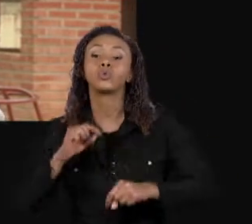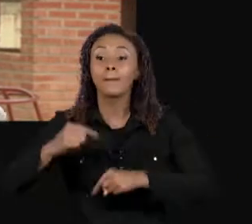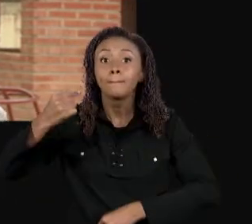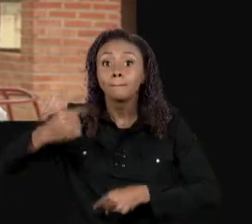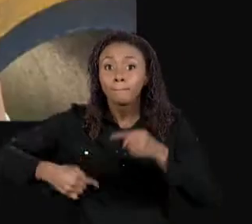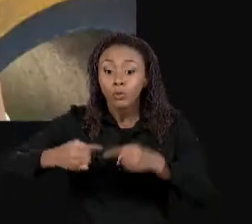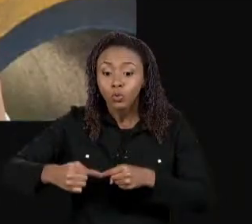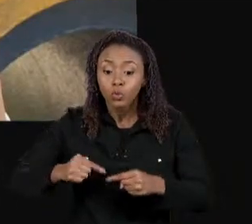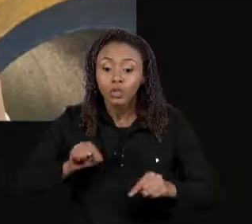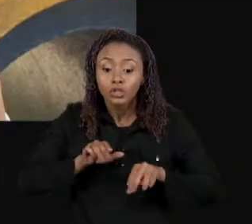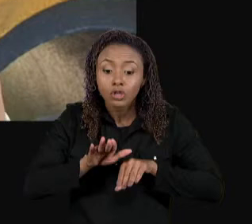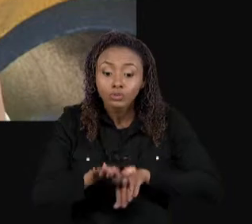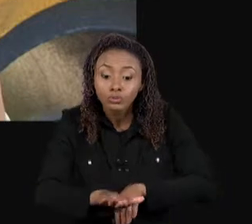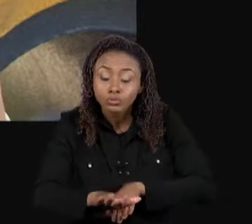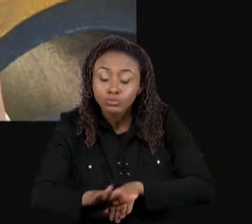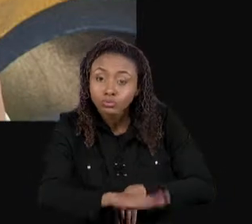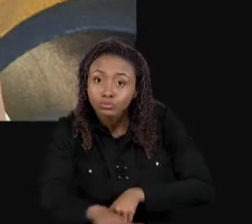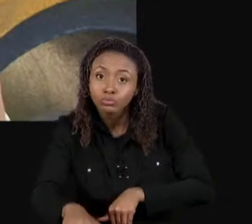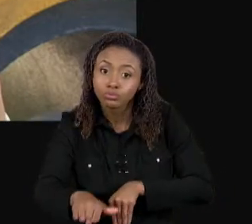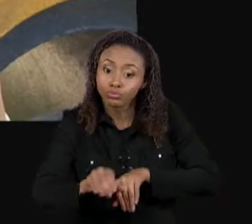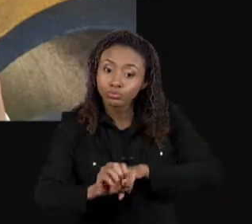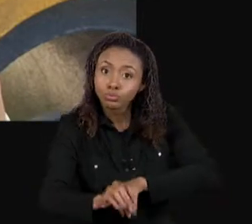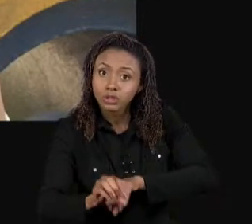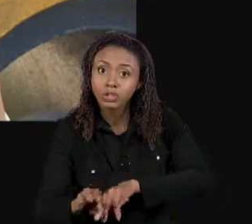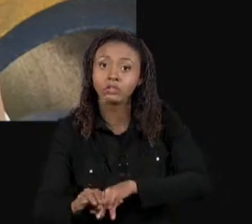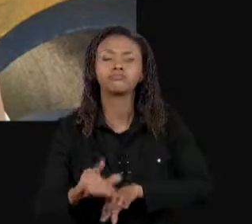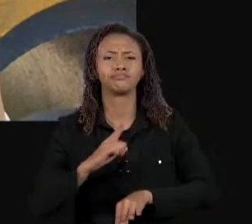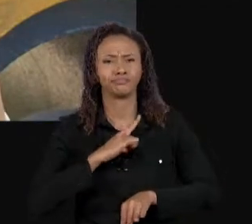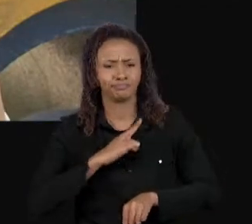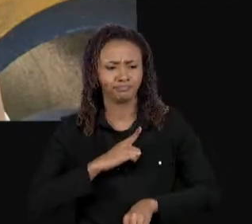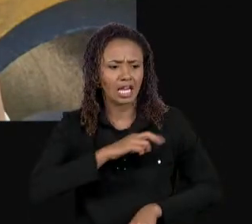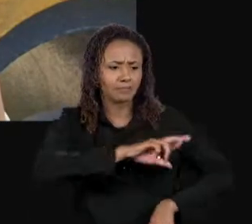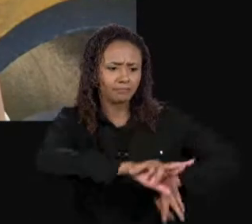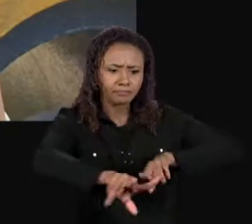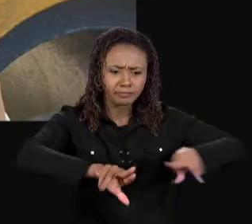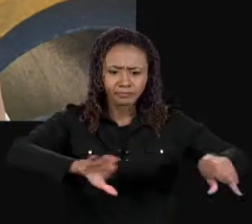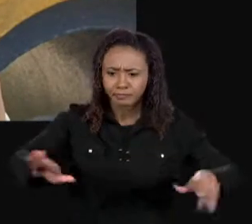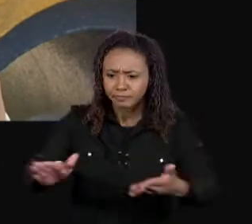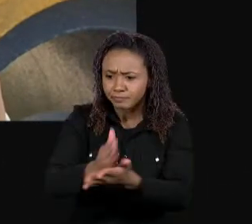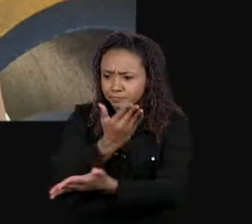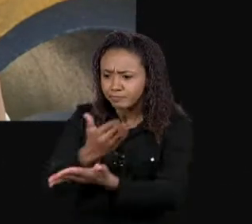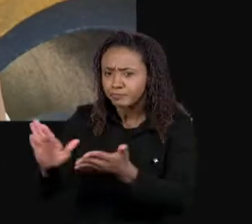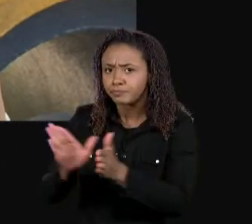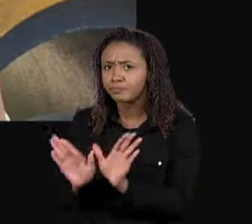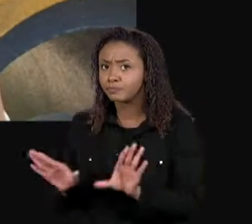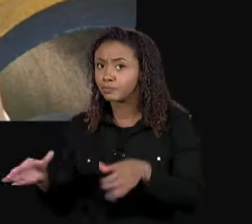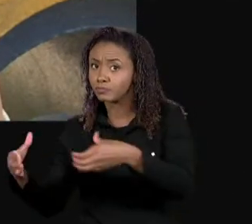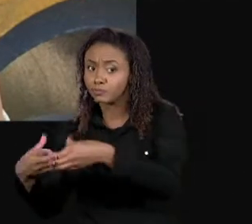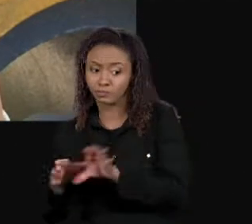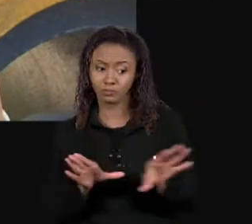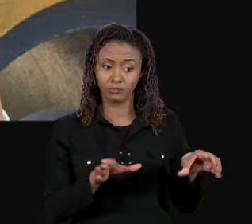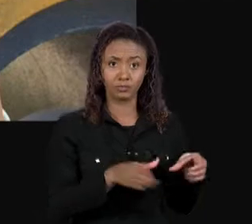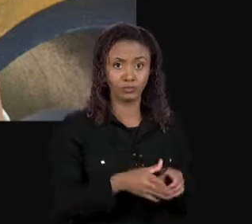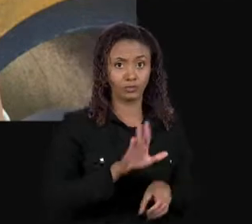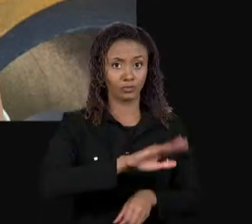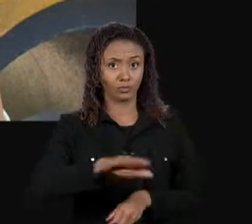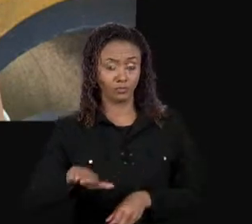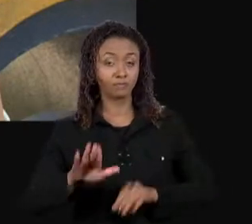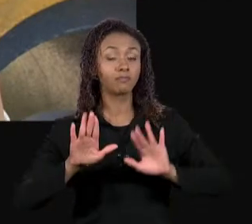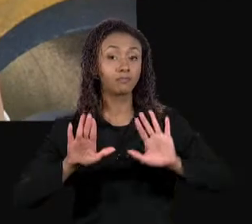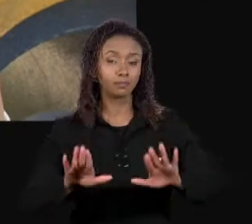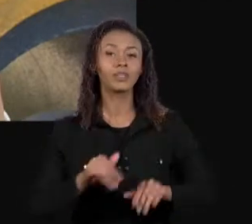infância, marcado por diferenciações em relação à classe social das crianças. Enquanto para as